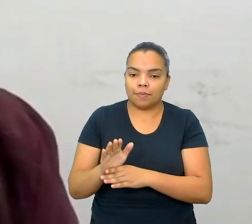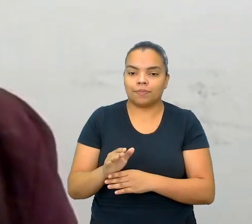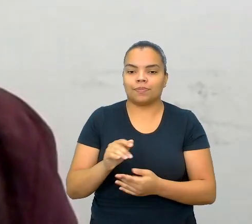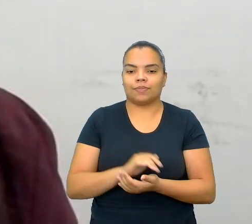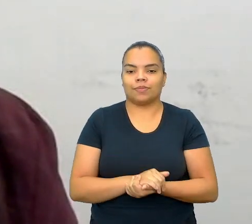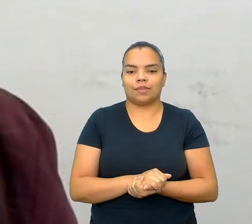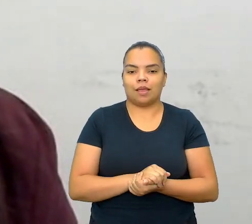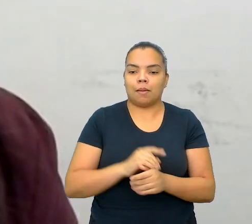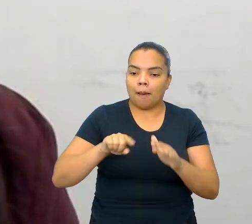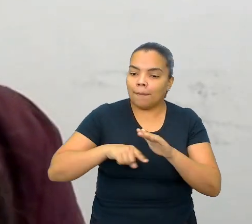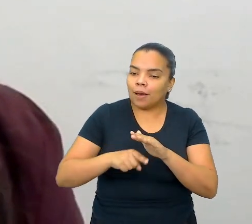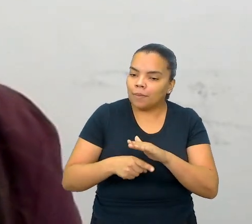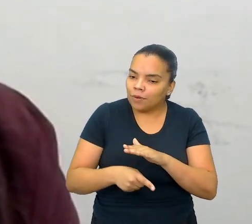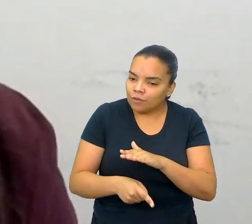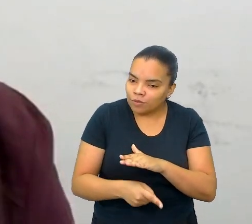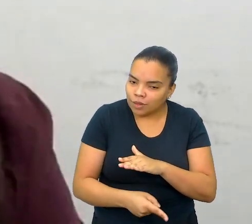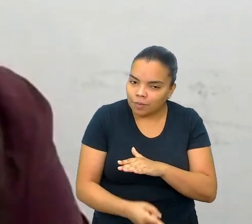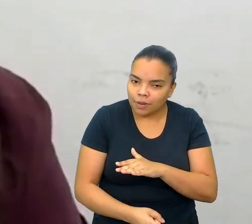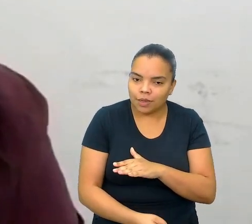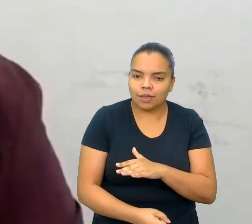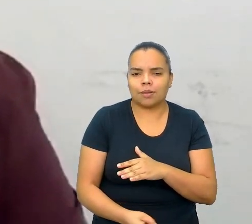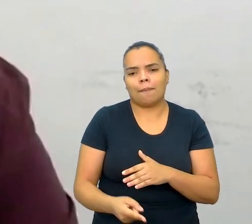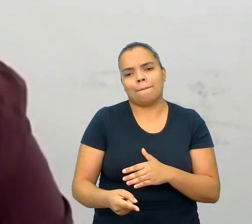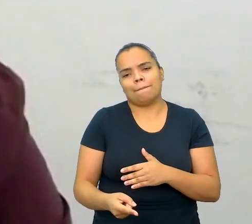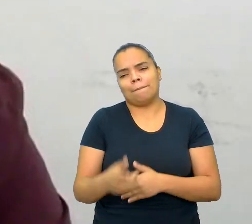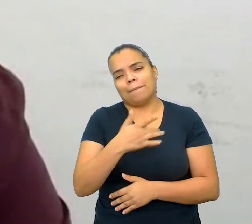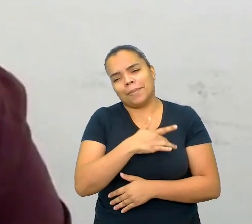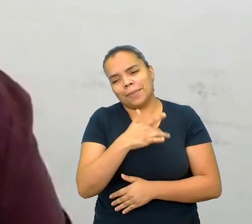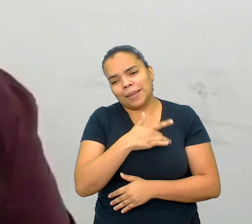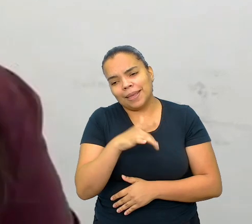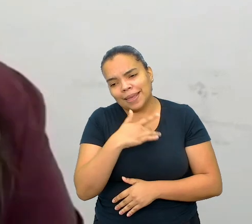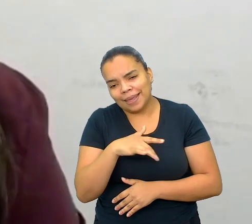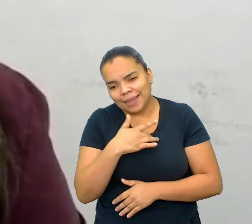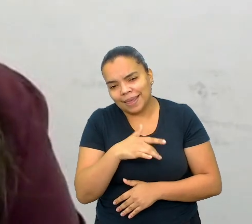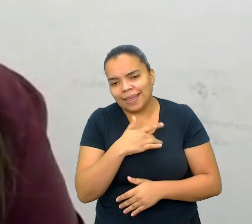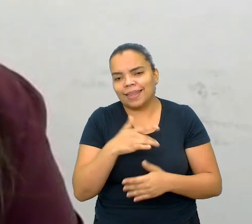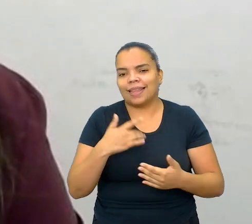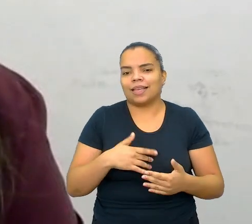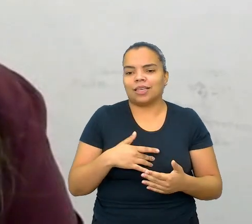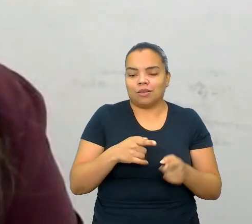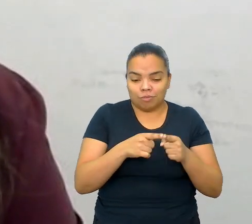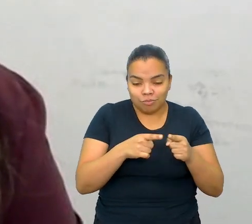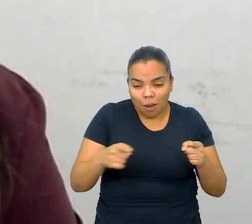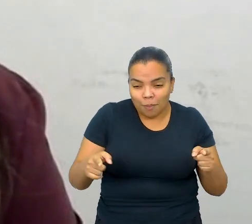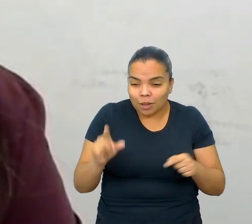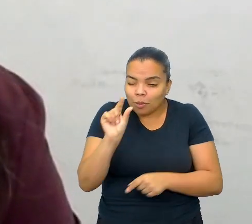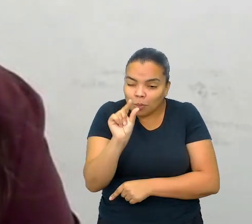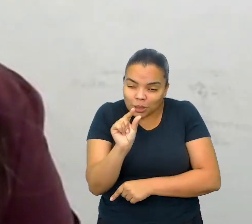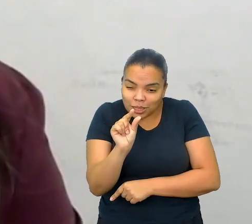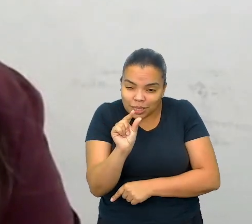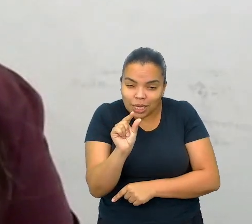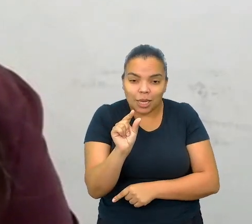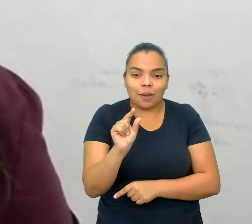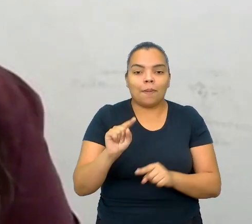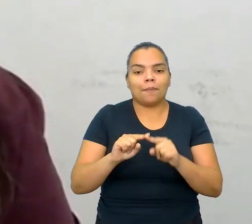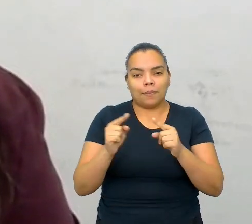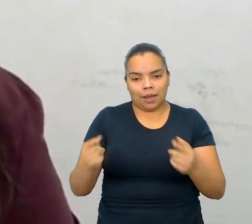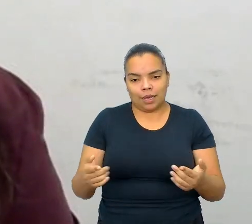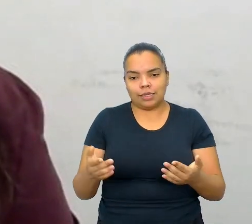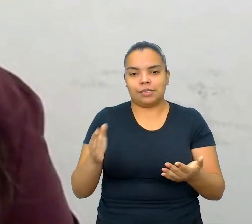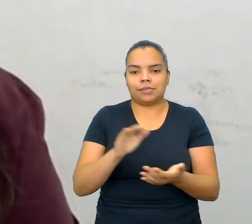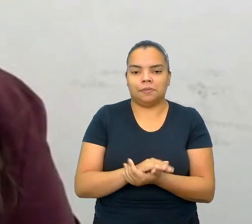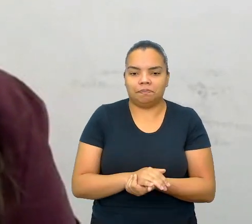para aprofundamento. É uma pena que o nosso momento é muito curtinho, mas eu quero deixar aqui